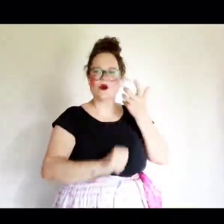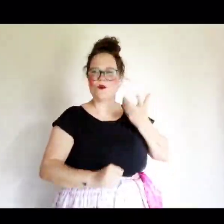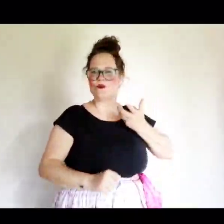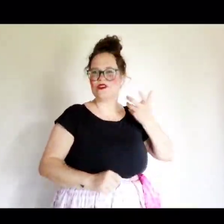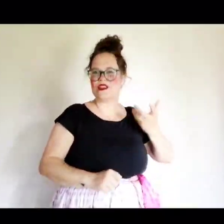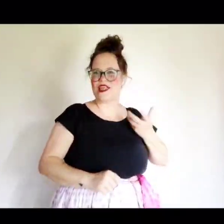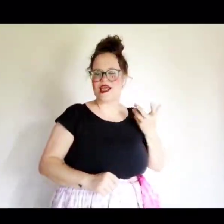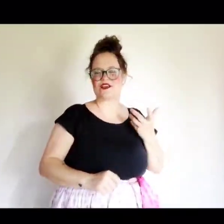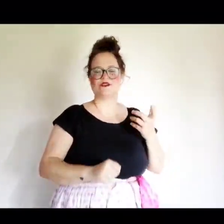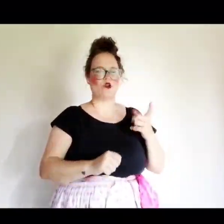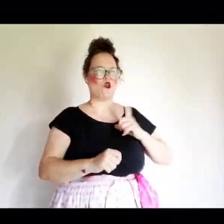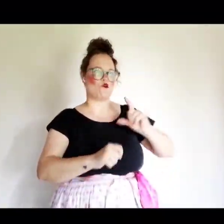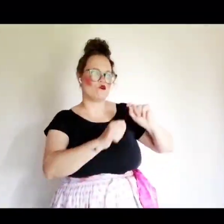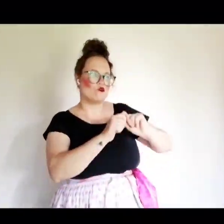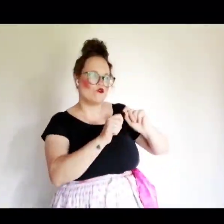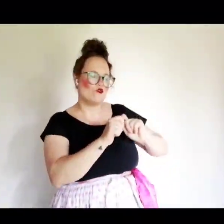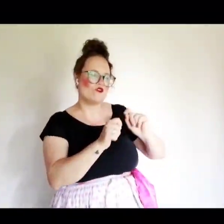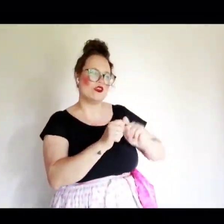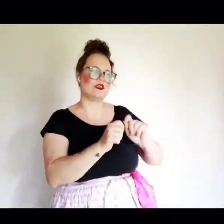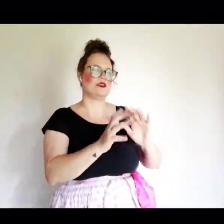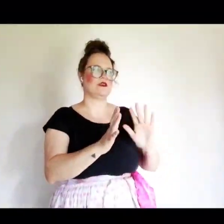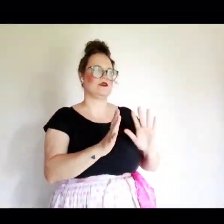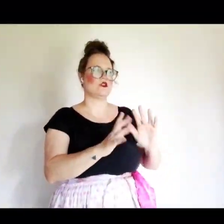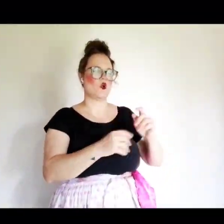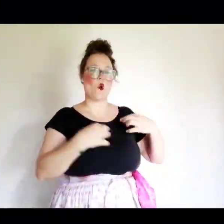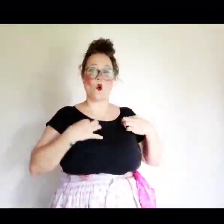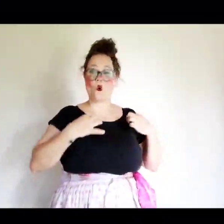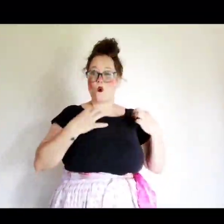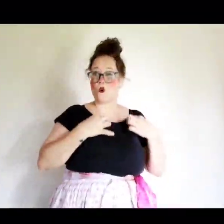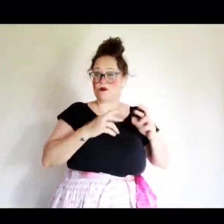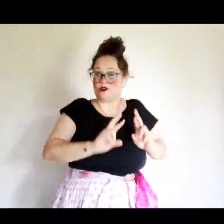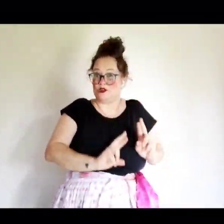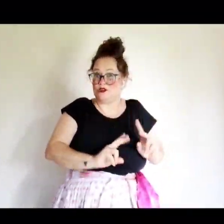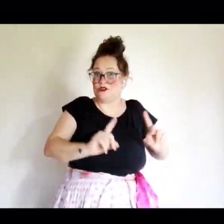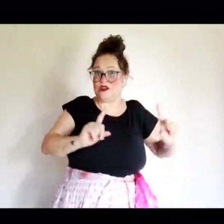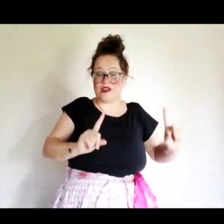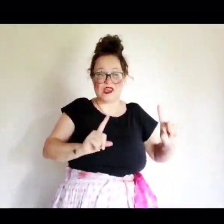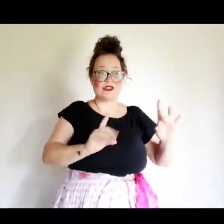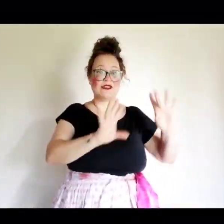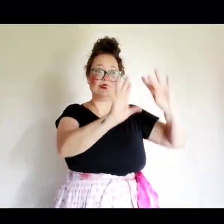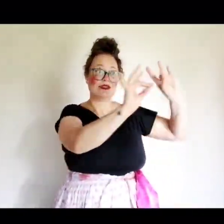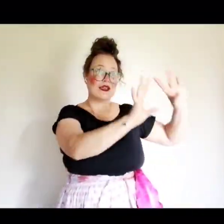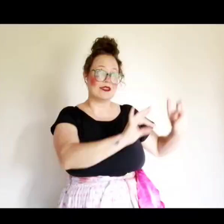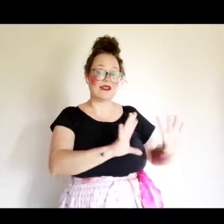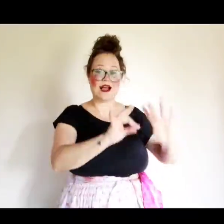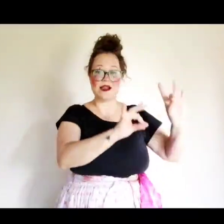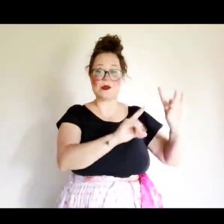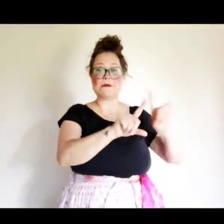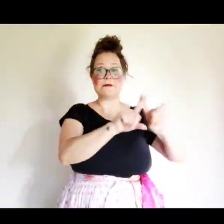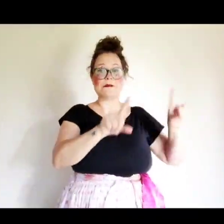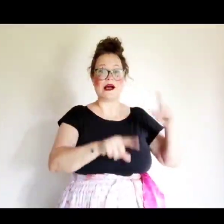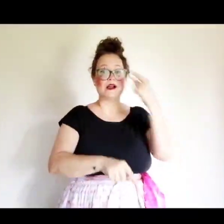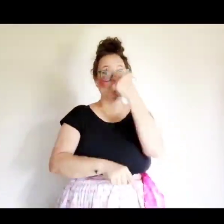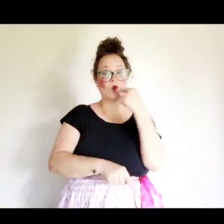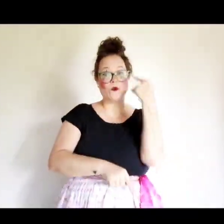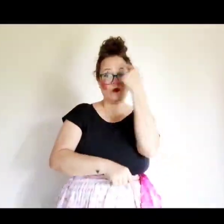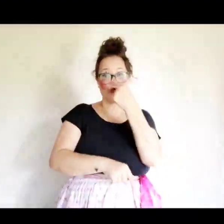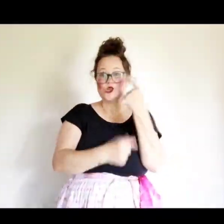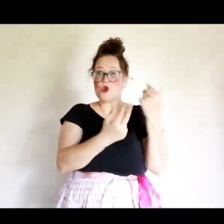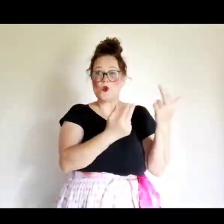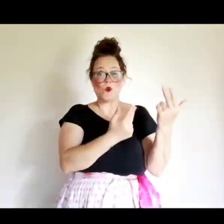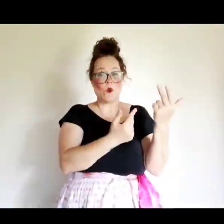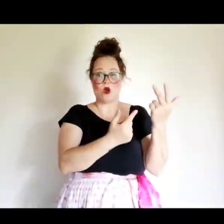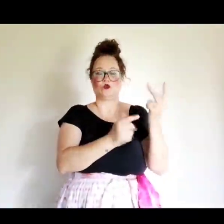acabei fazendo. Fiz outra roupa para ela, coloquei detalhes. Permaneceu o rosto que já era.